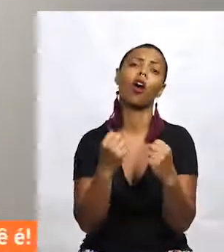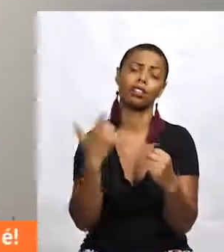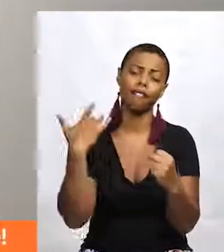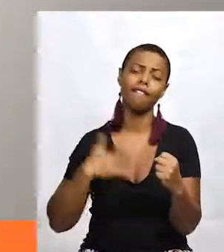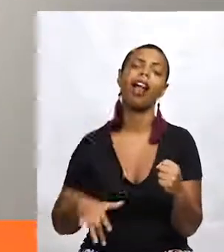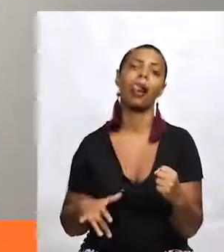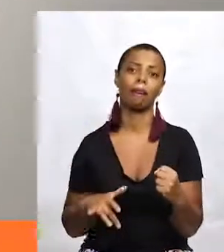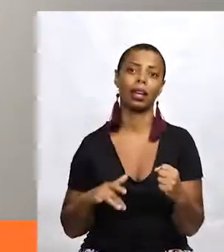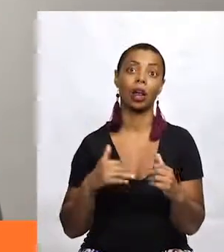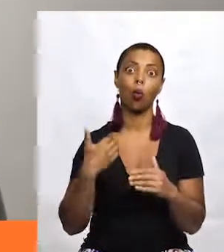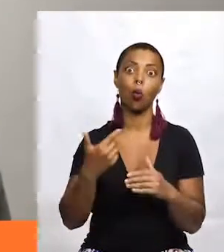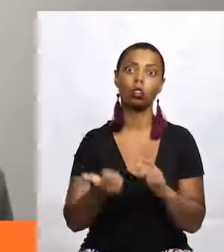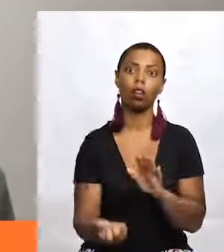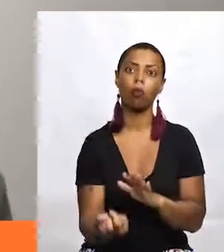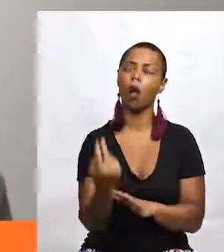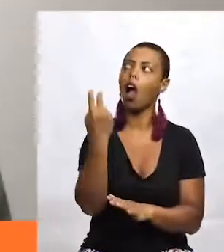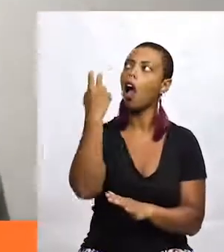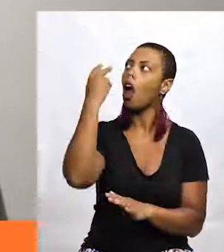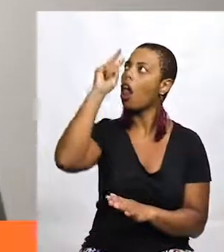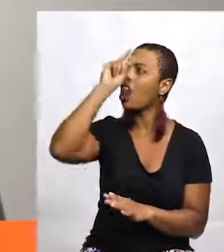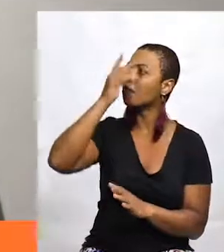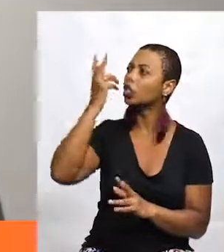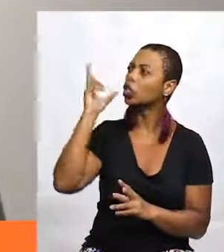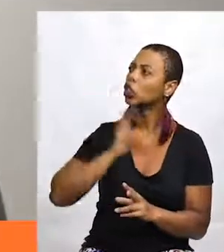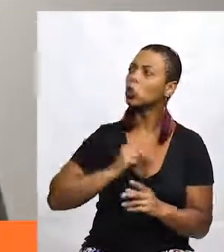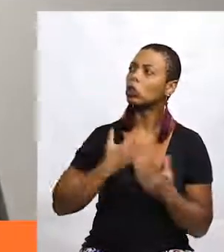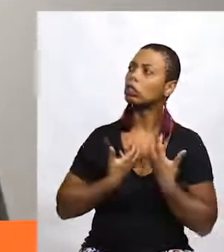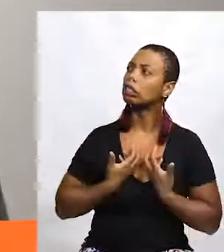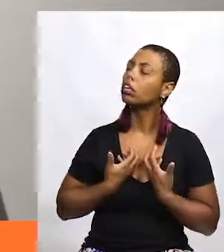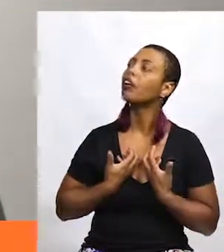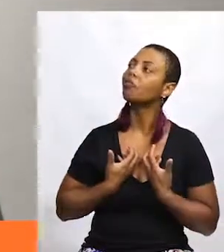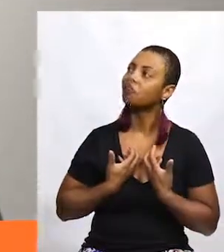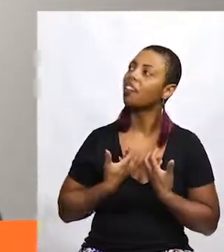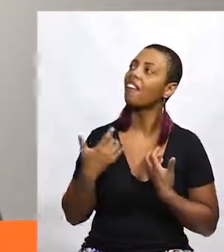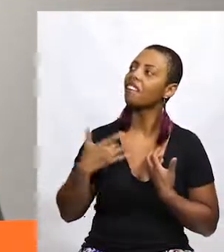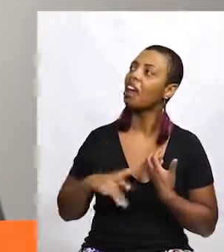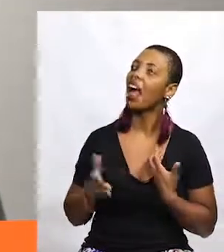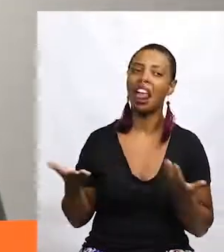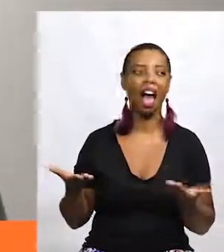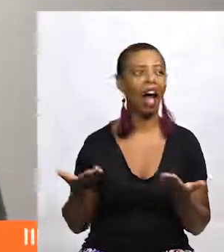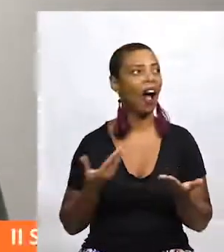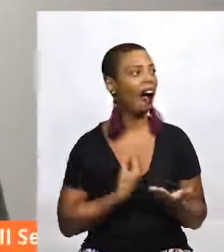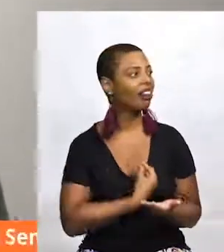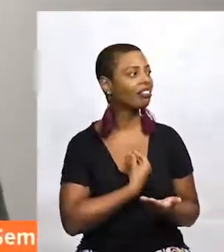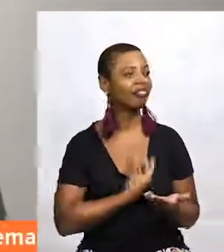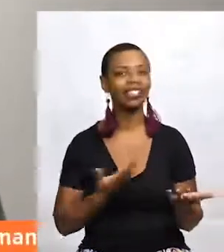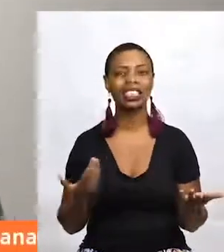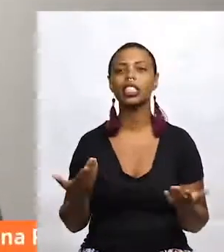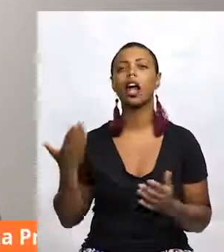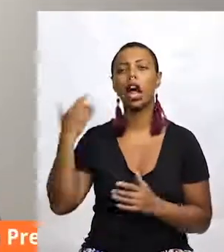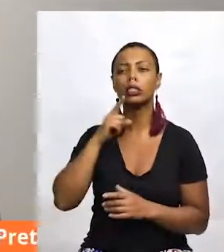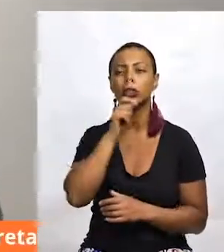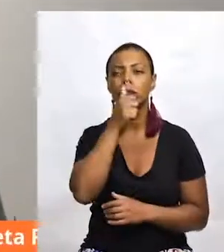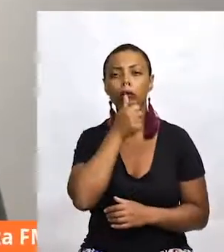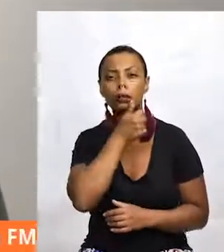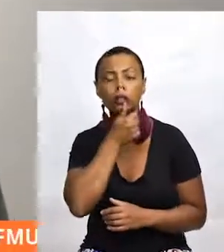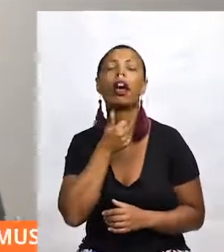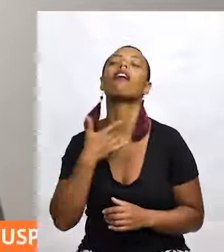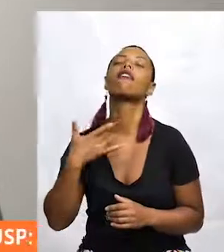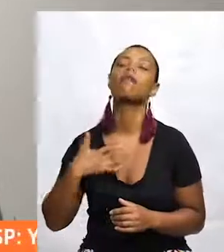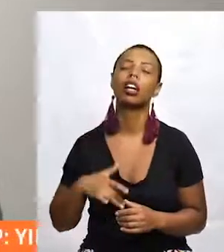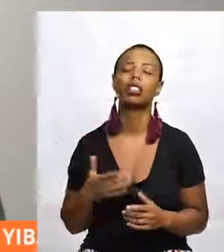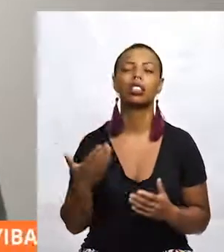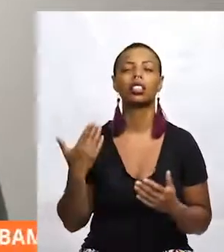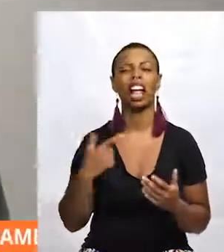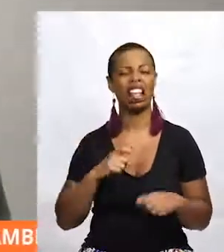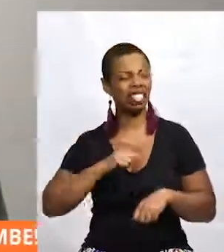olha para trás e fala, nossa, como que valeu dormir pouco, como que valeu aquele sacrifício, né? Às vezes na hora a gente